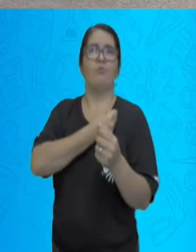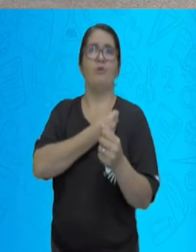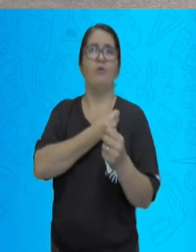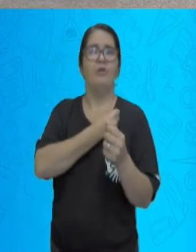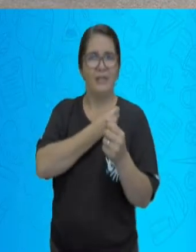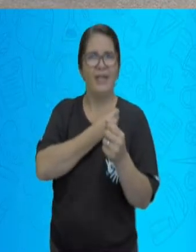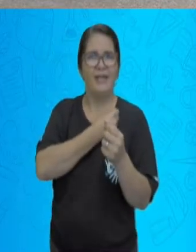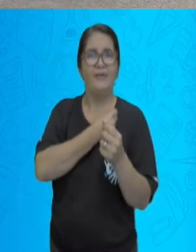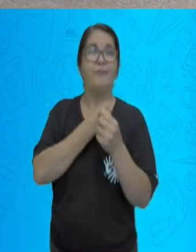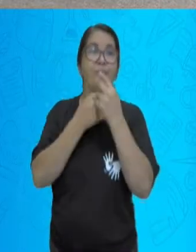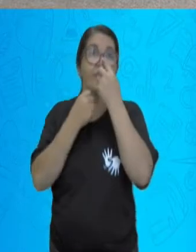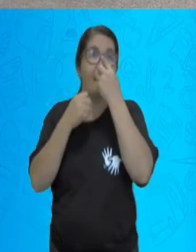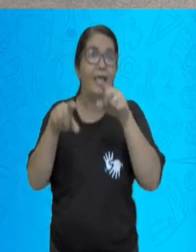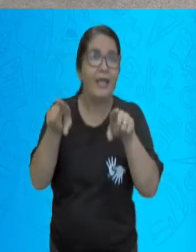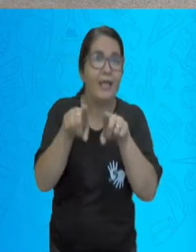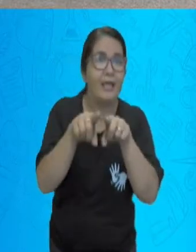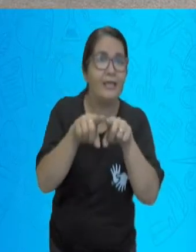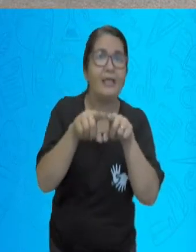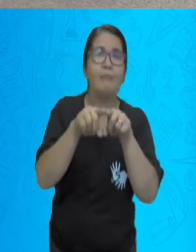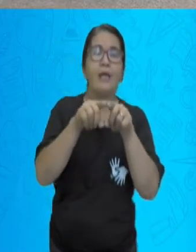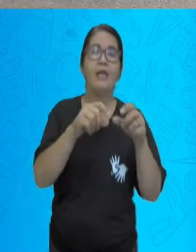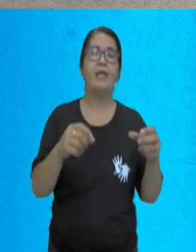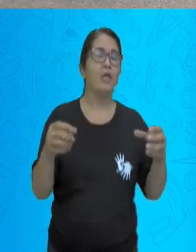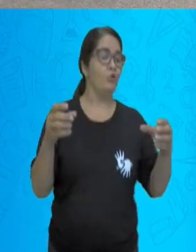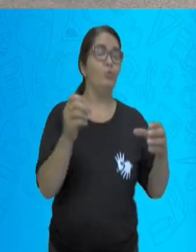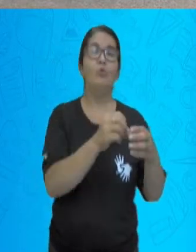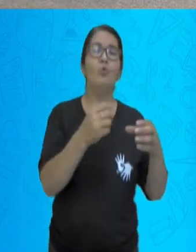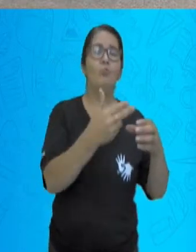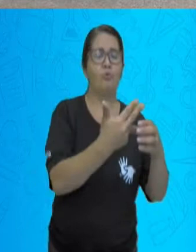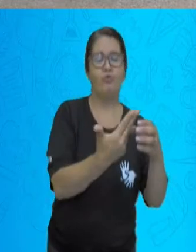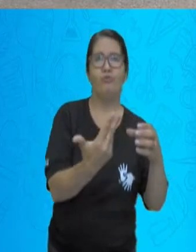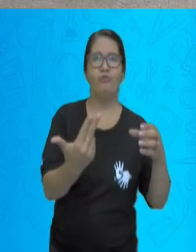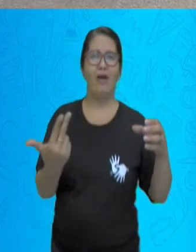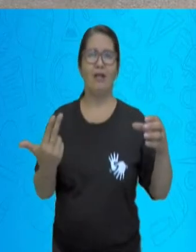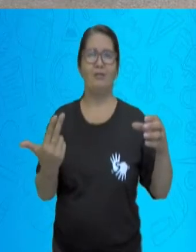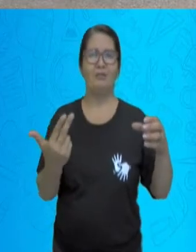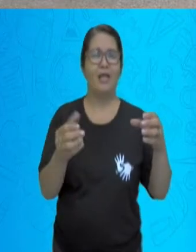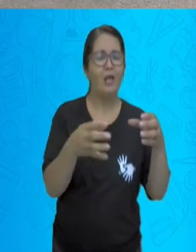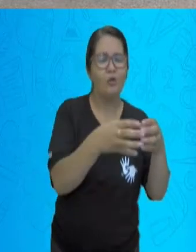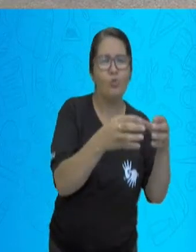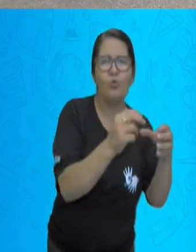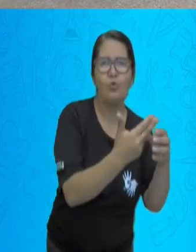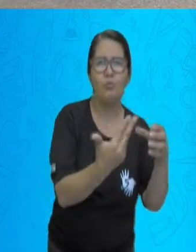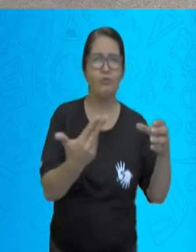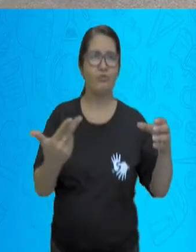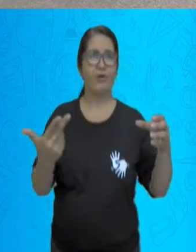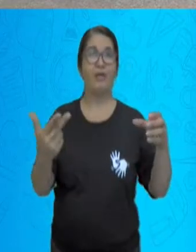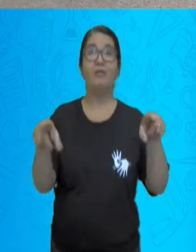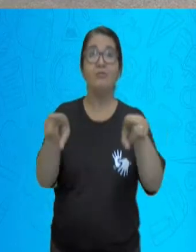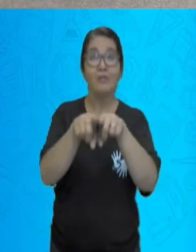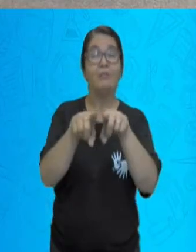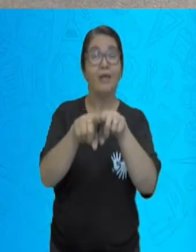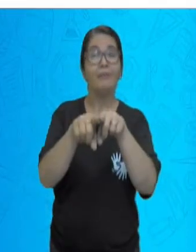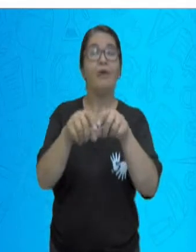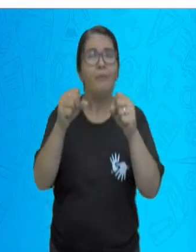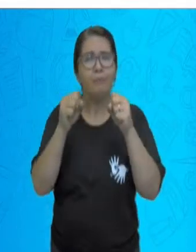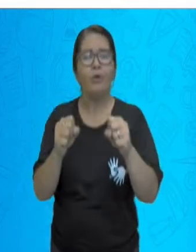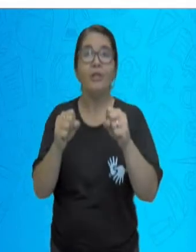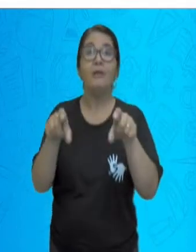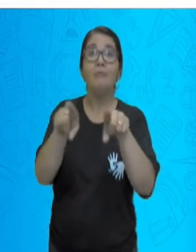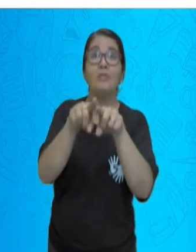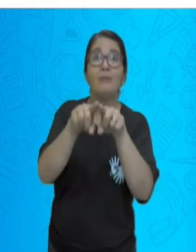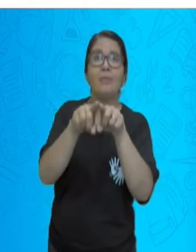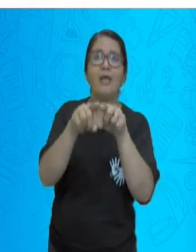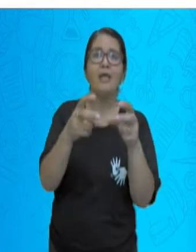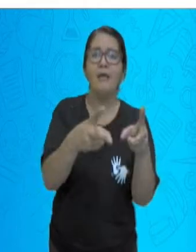ser denominado algo pequeno ou algo grande. E a classificação dos substantivos?